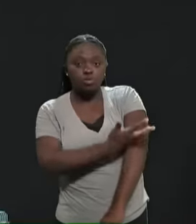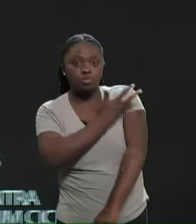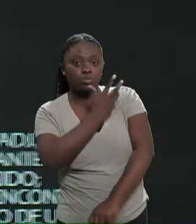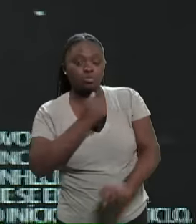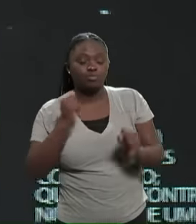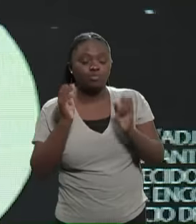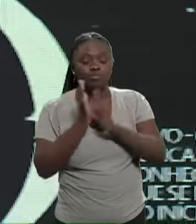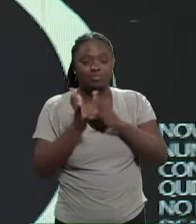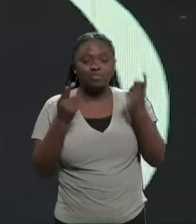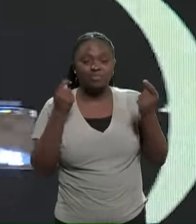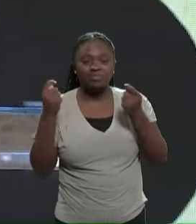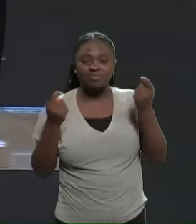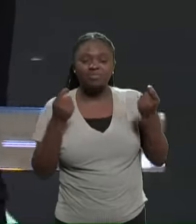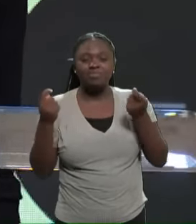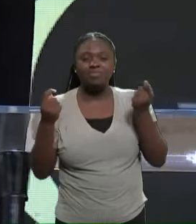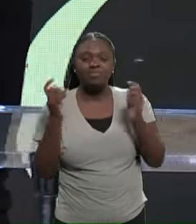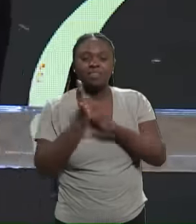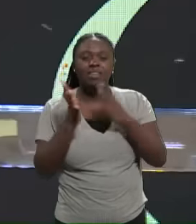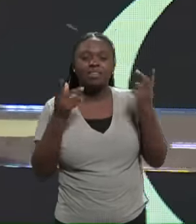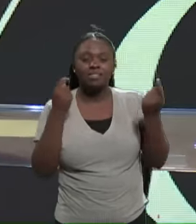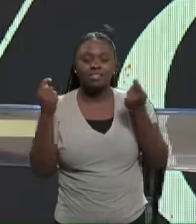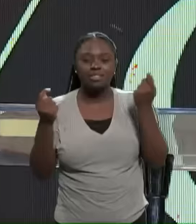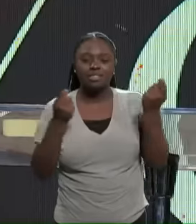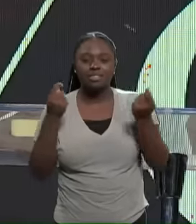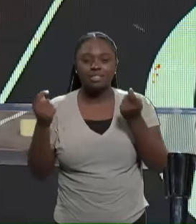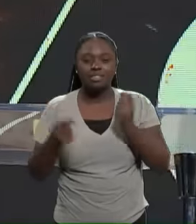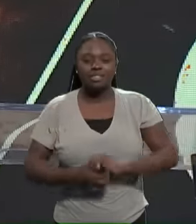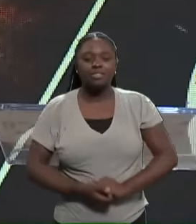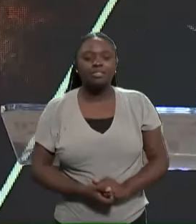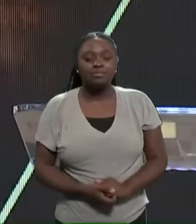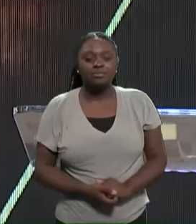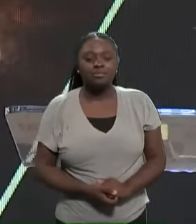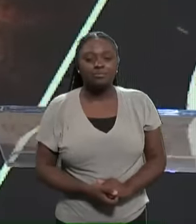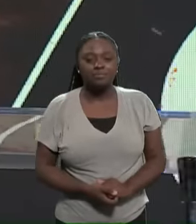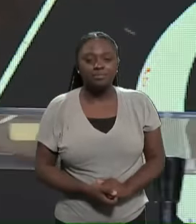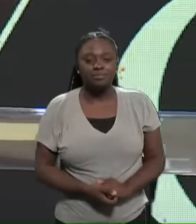Aleluia. Aleluia. Mi hermano,